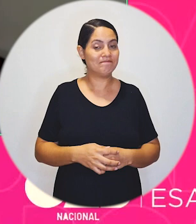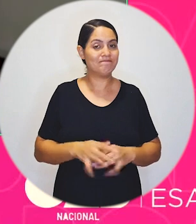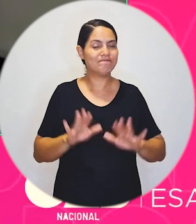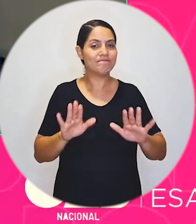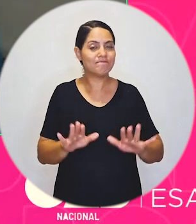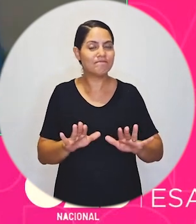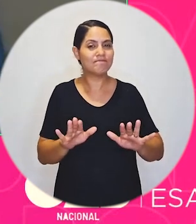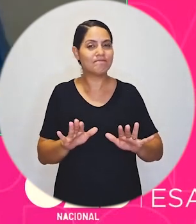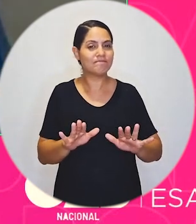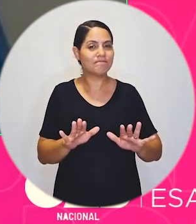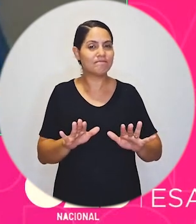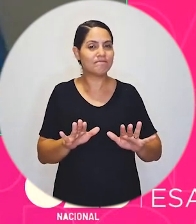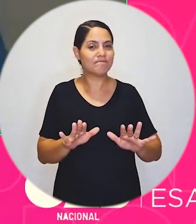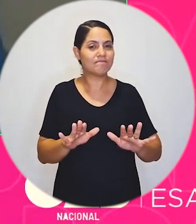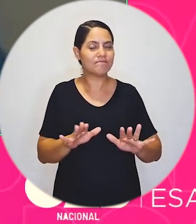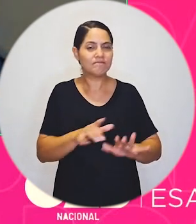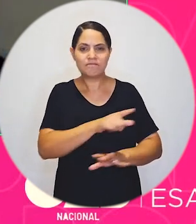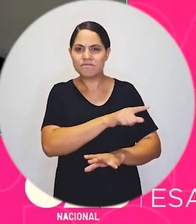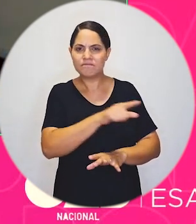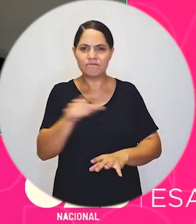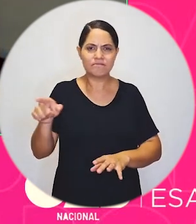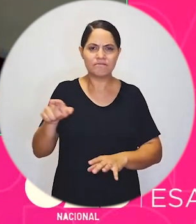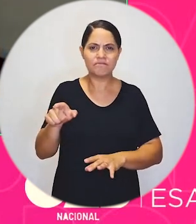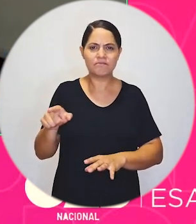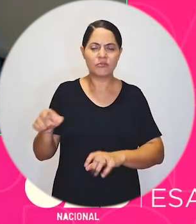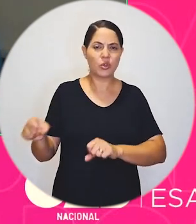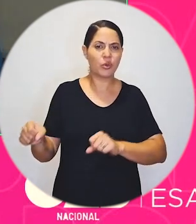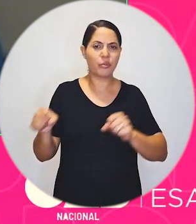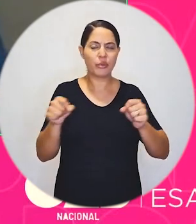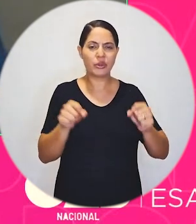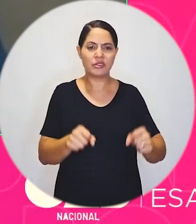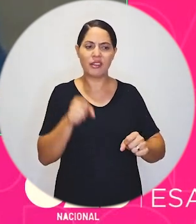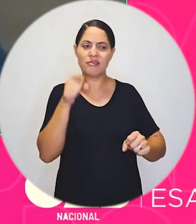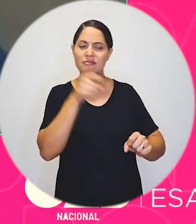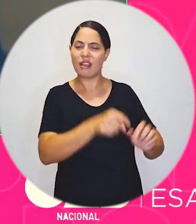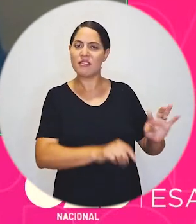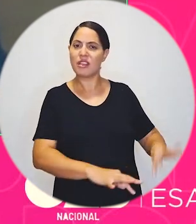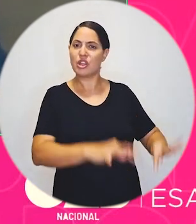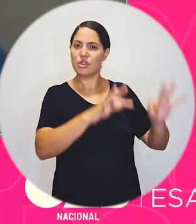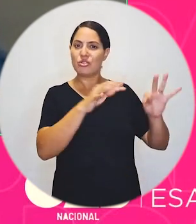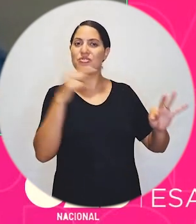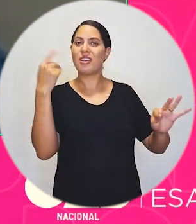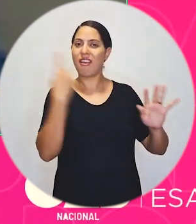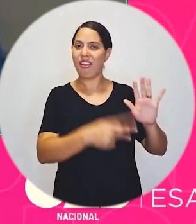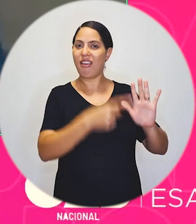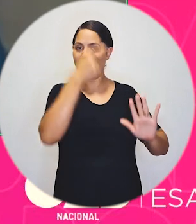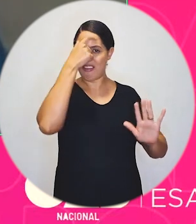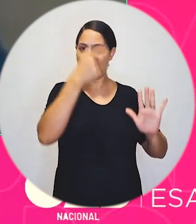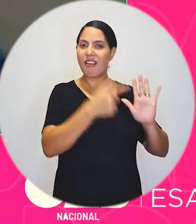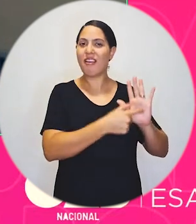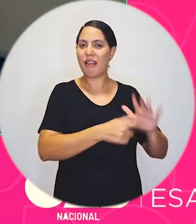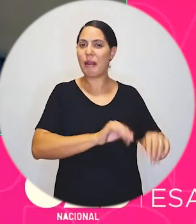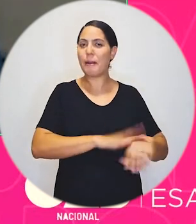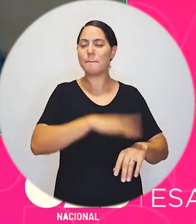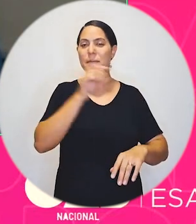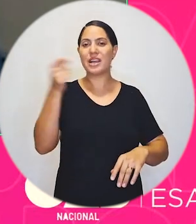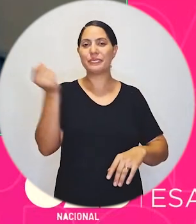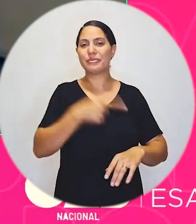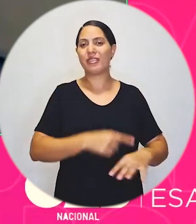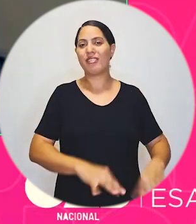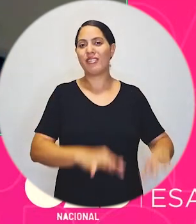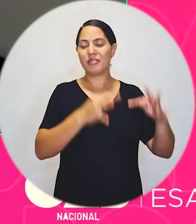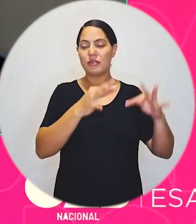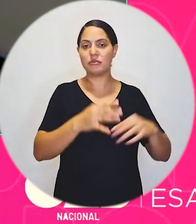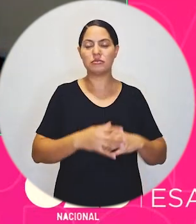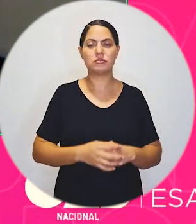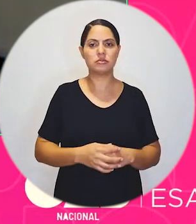está te escapando o poder que essa tecnologia tem. Ela é muito mais do que uma